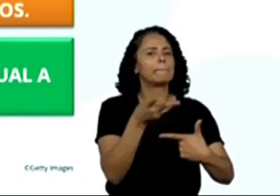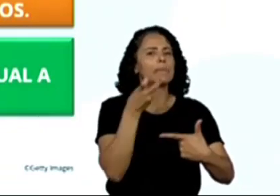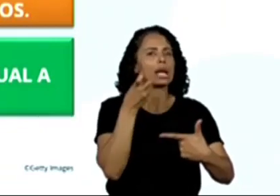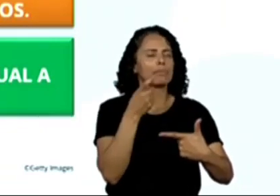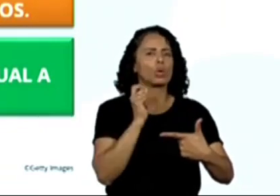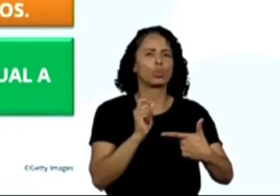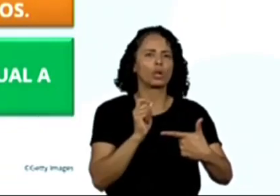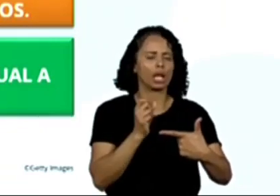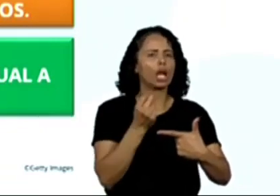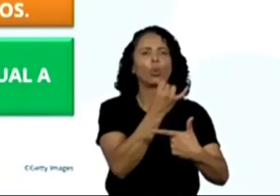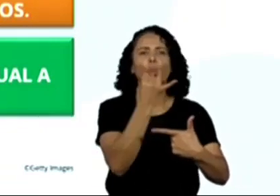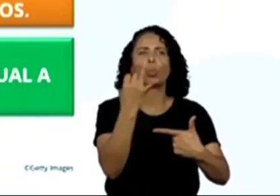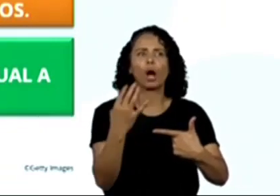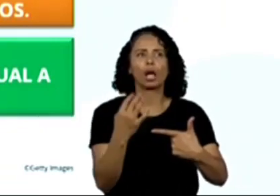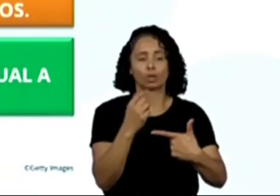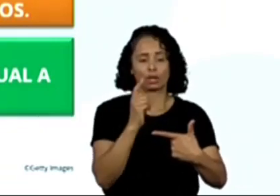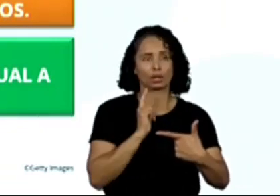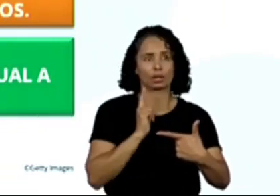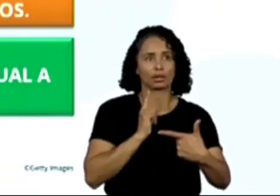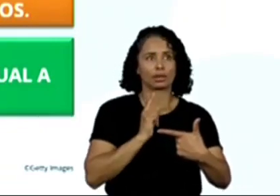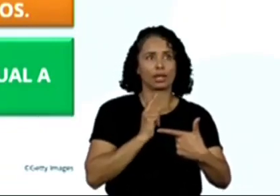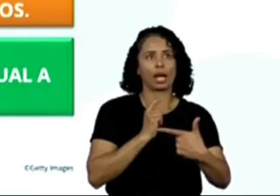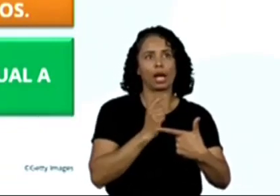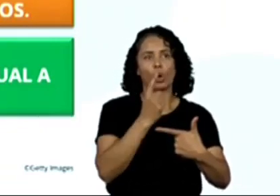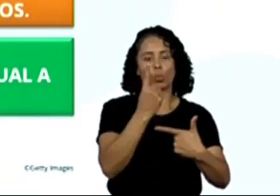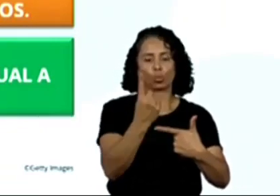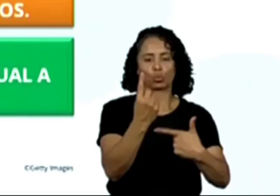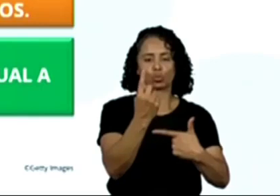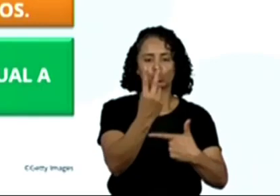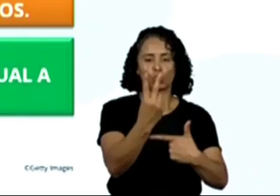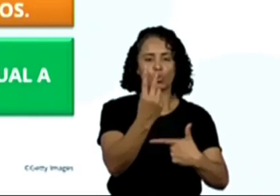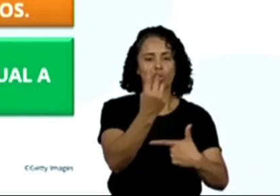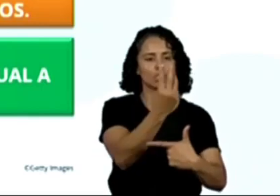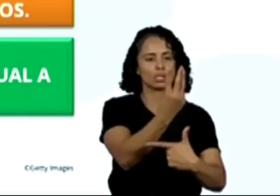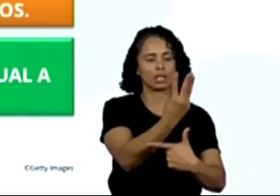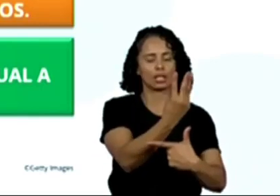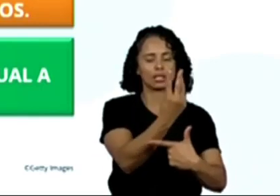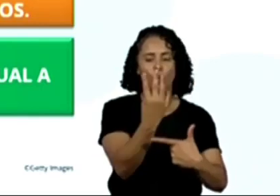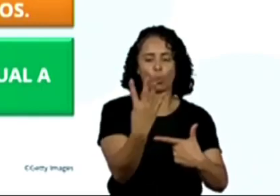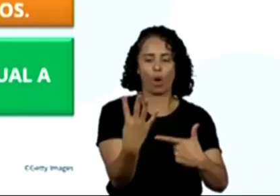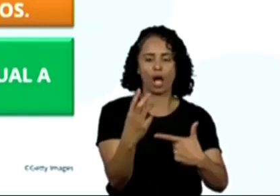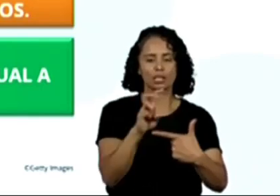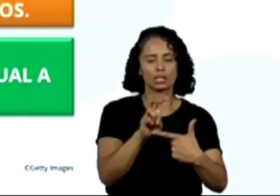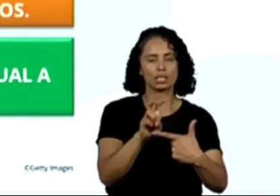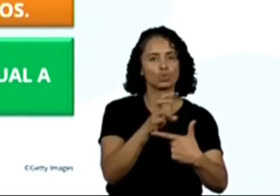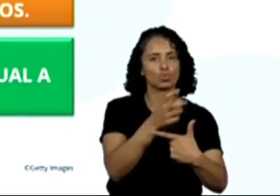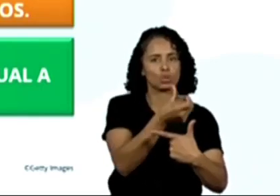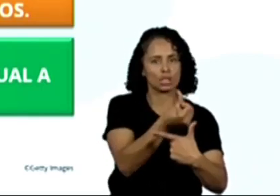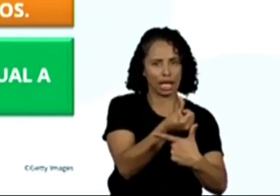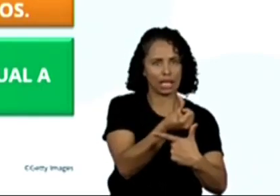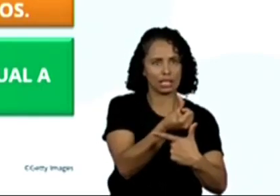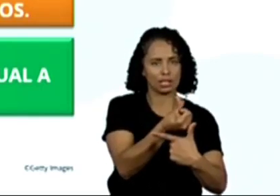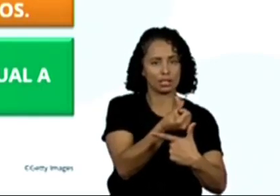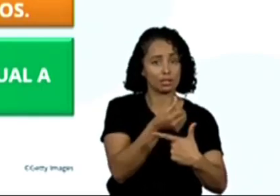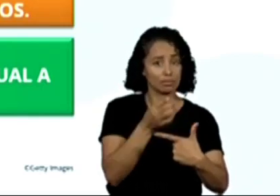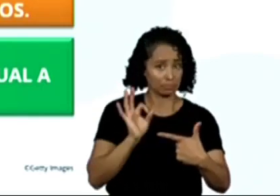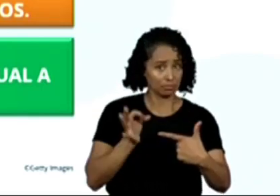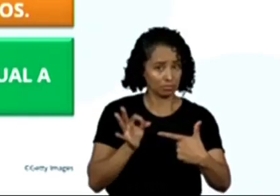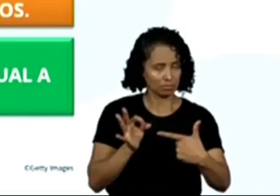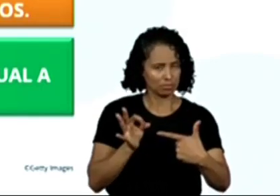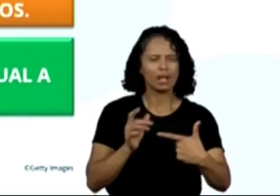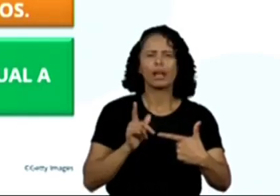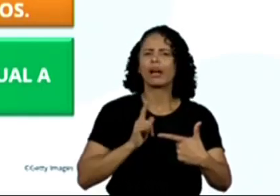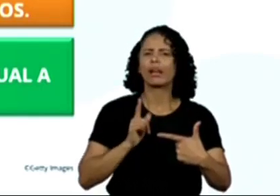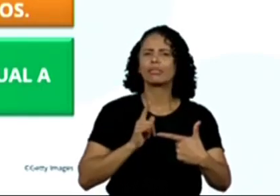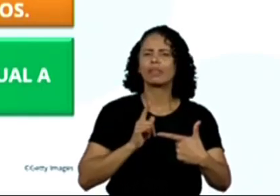pedaços eu tenho? Então eu tenho aqui, ó, 1, 2, 3, 4, 5, 6. Se eu tenho 6 pedaços,